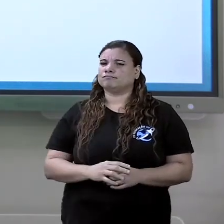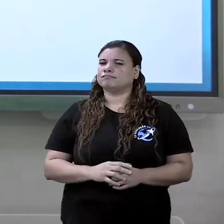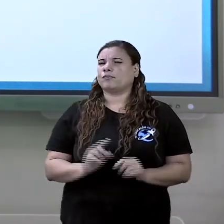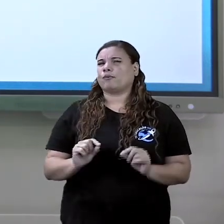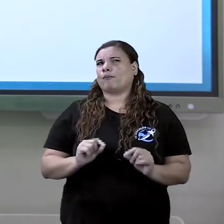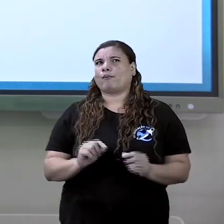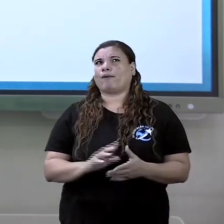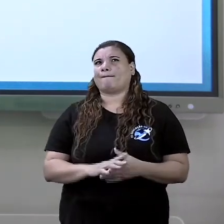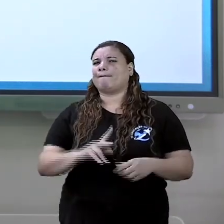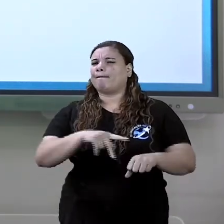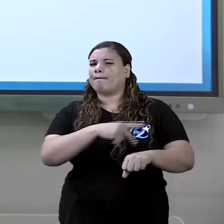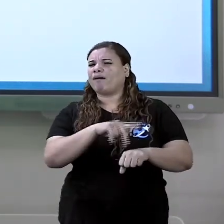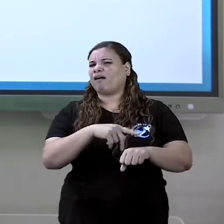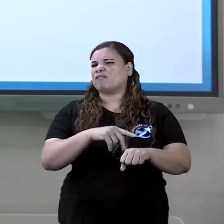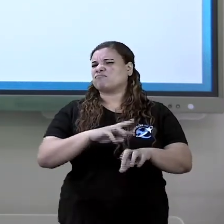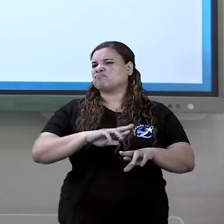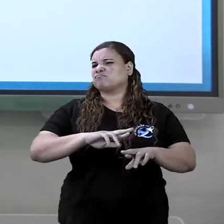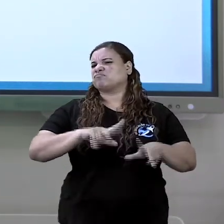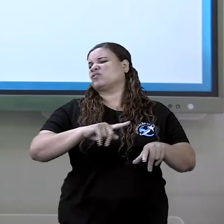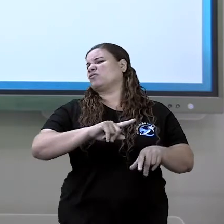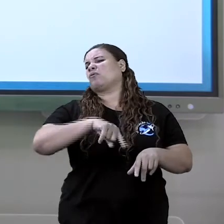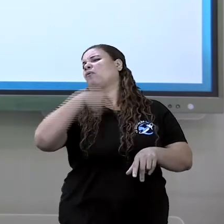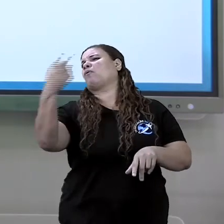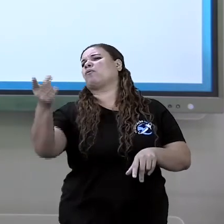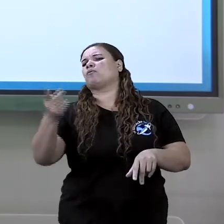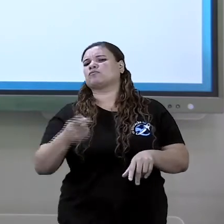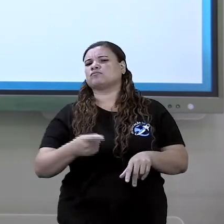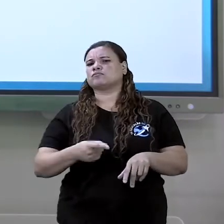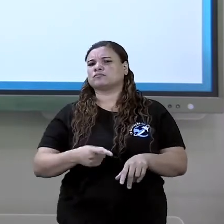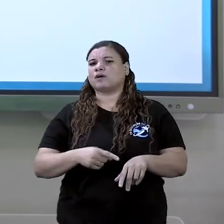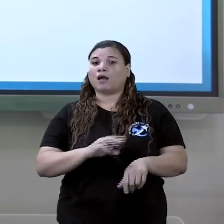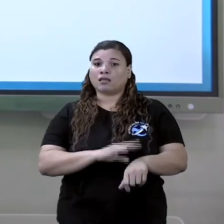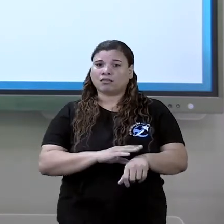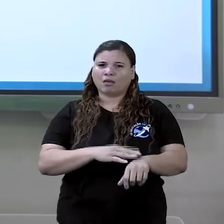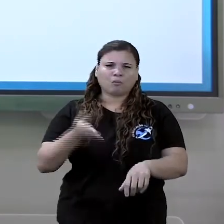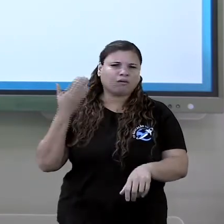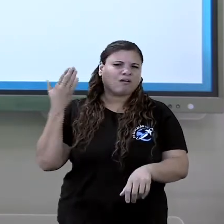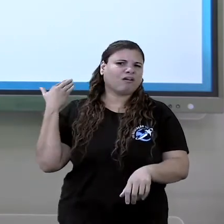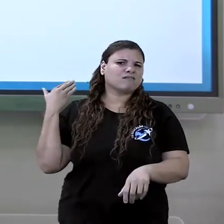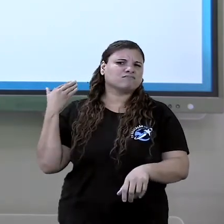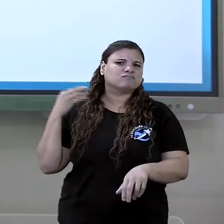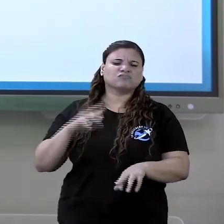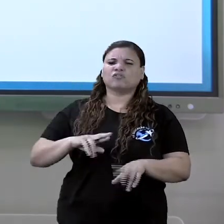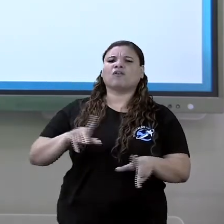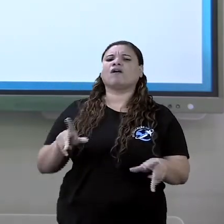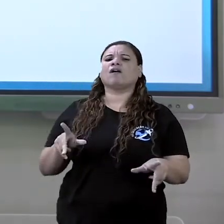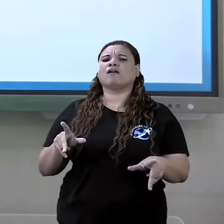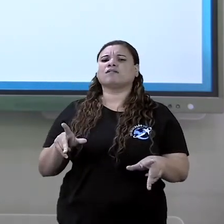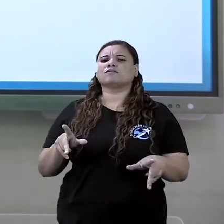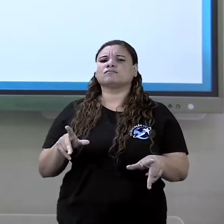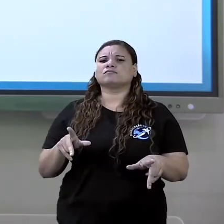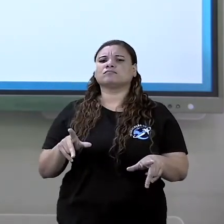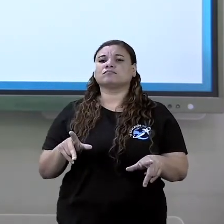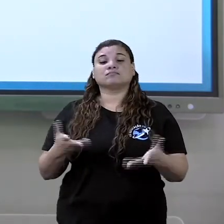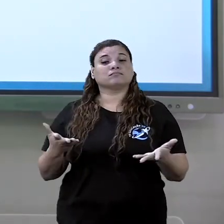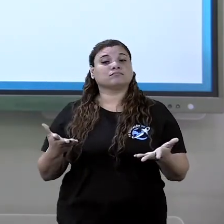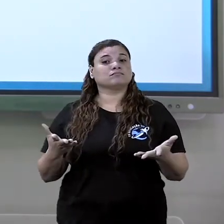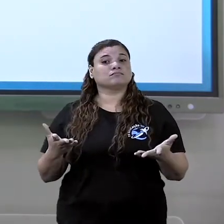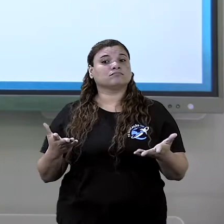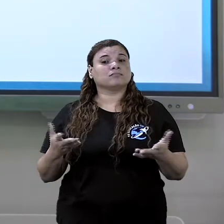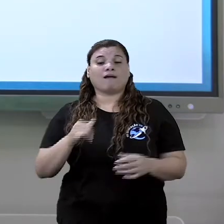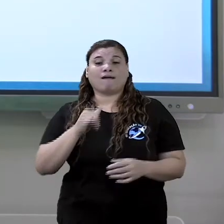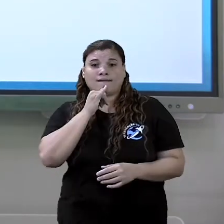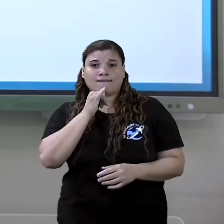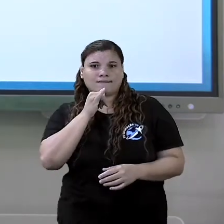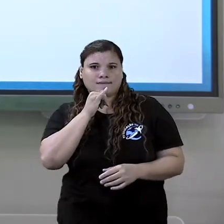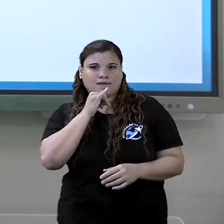outro país, né? Alguns países se diferenciam um dos outros pelos tipos